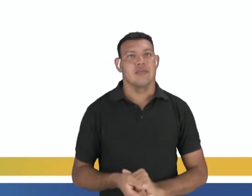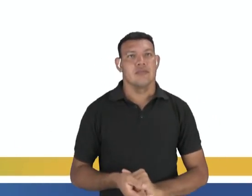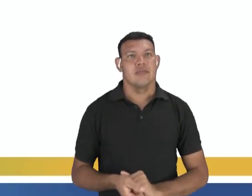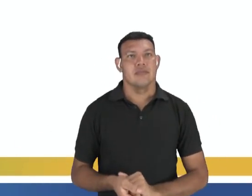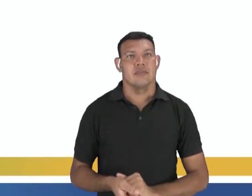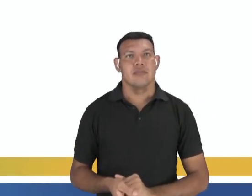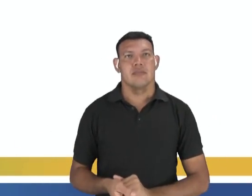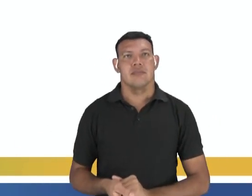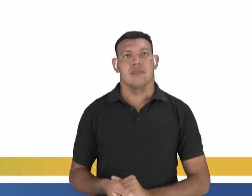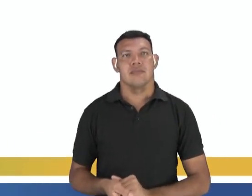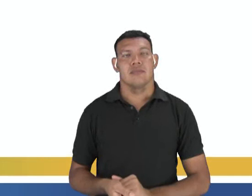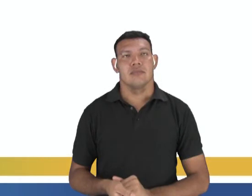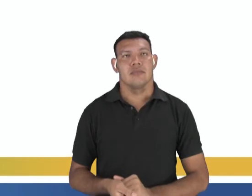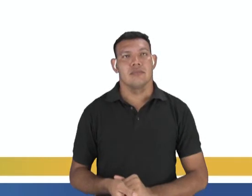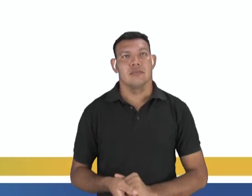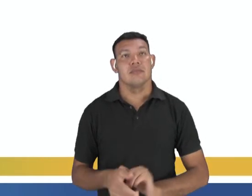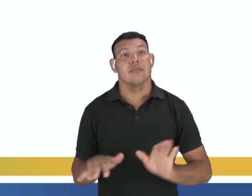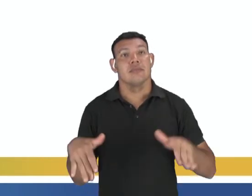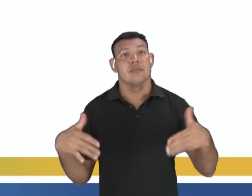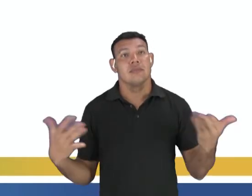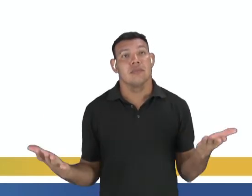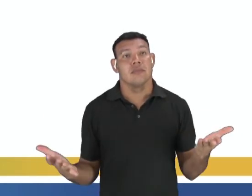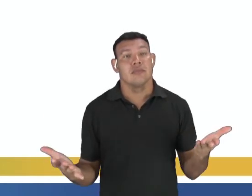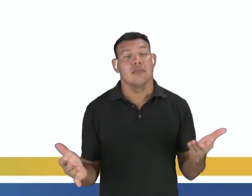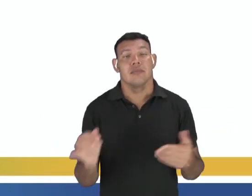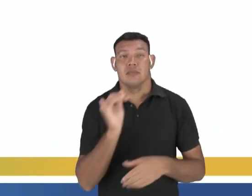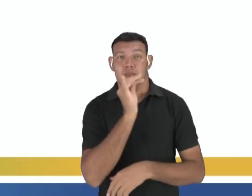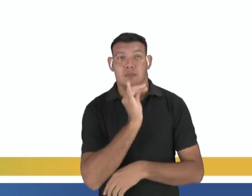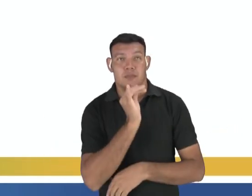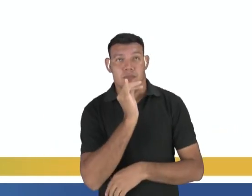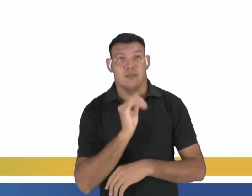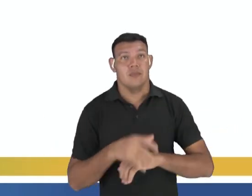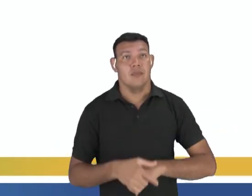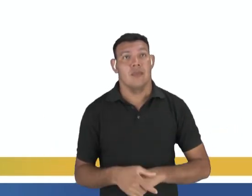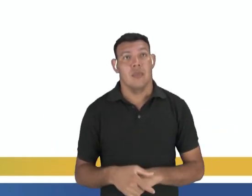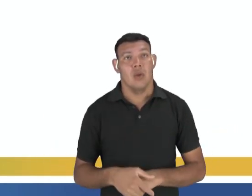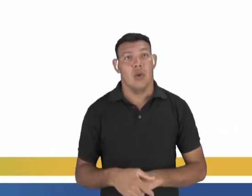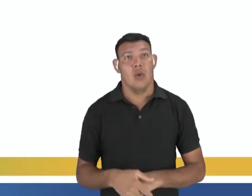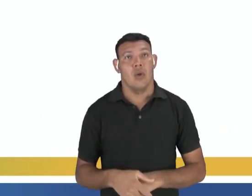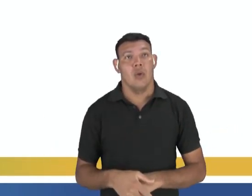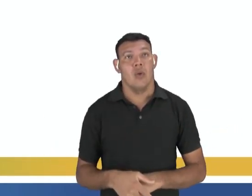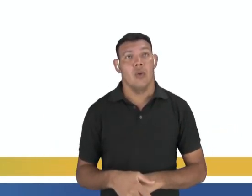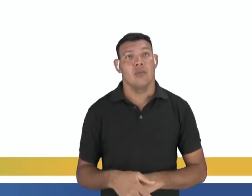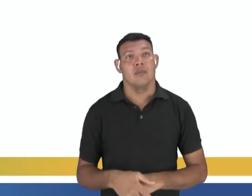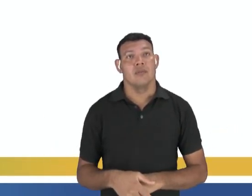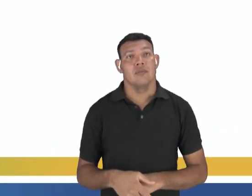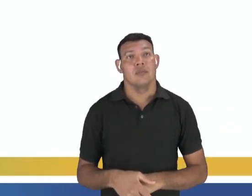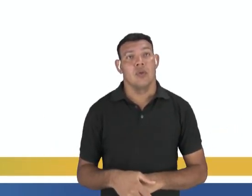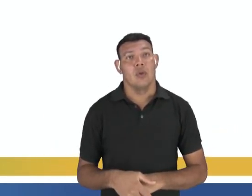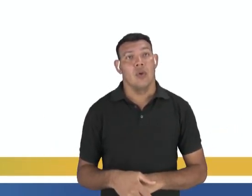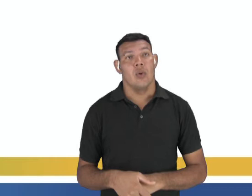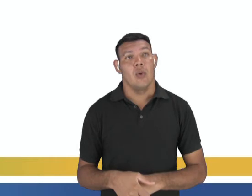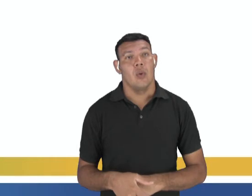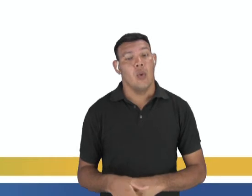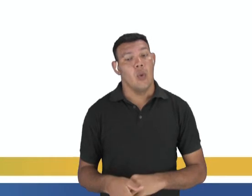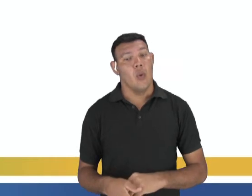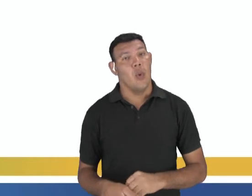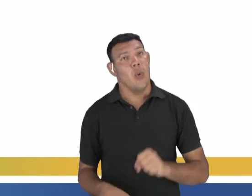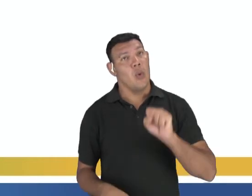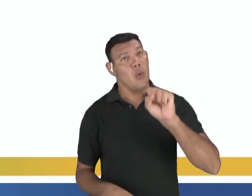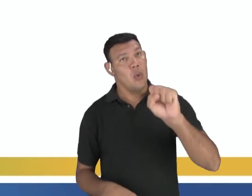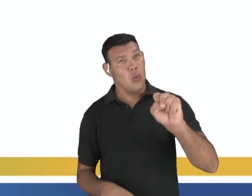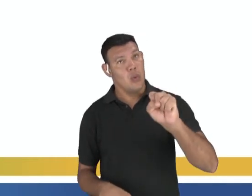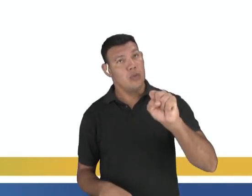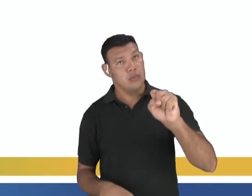em medidas diferente certinho então por exemplo eu vou dividir 8 para 32 a resposta vai cair metros mas o